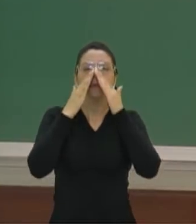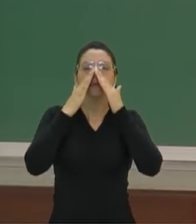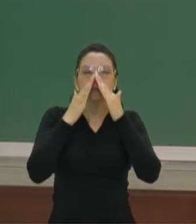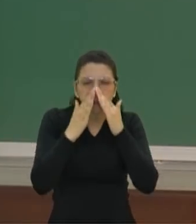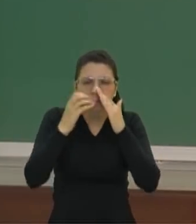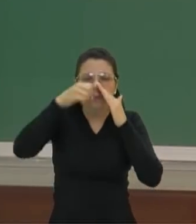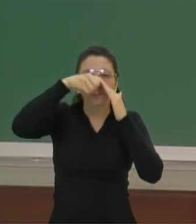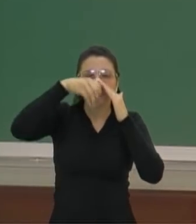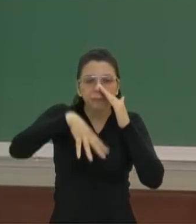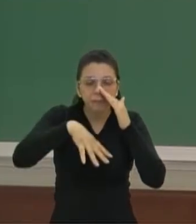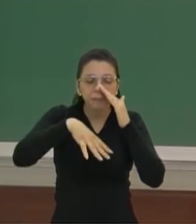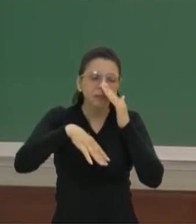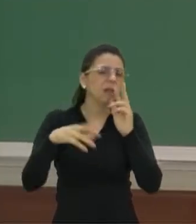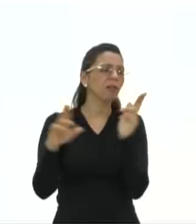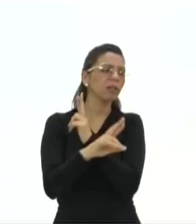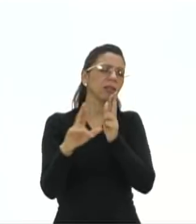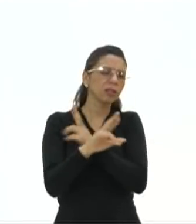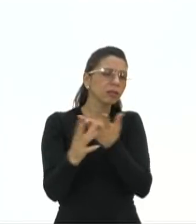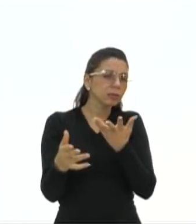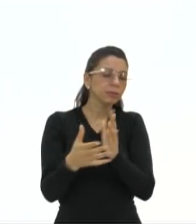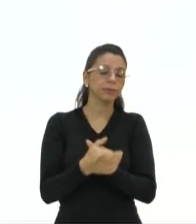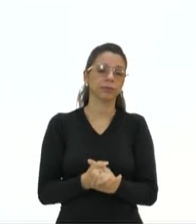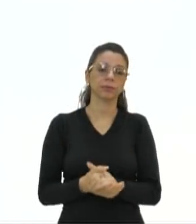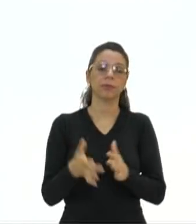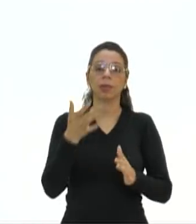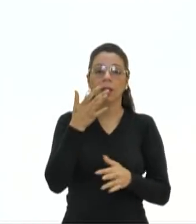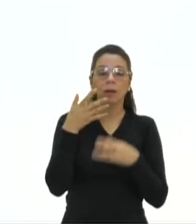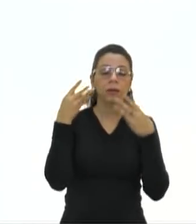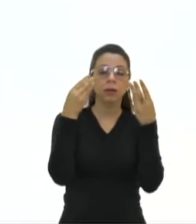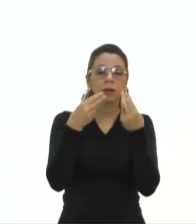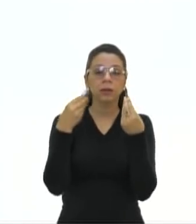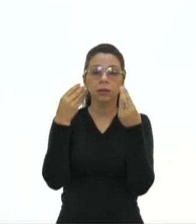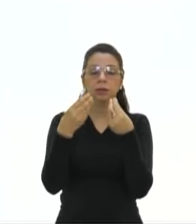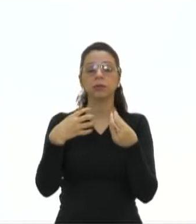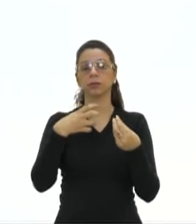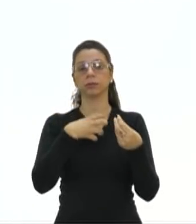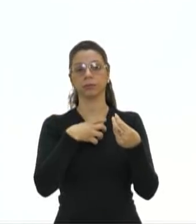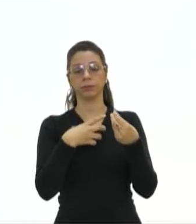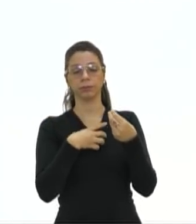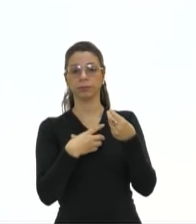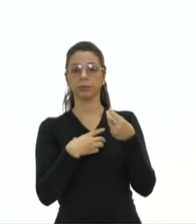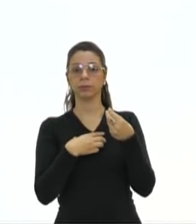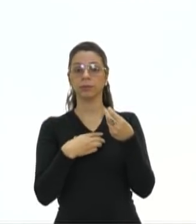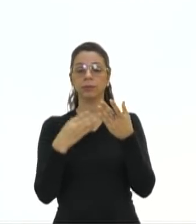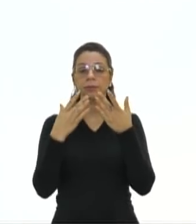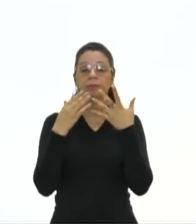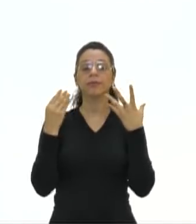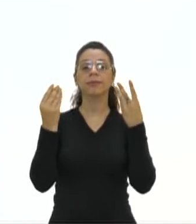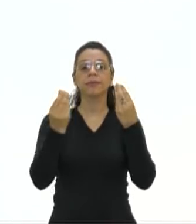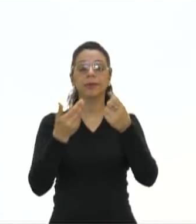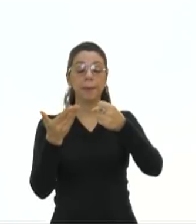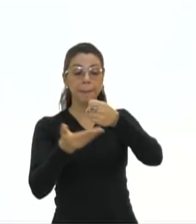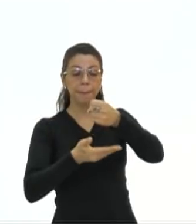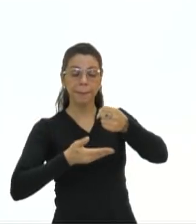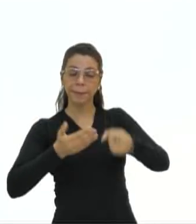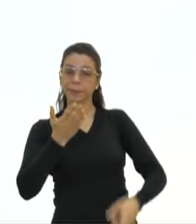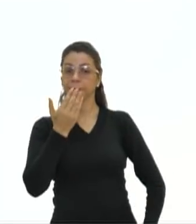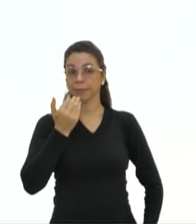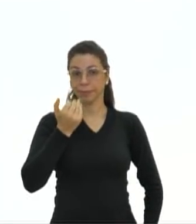relação? A gente já vai ver. O paladar é o sentido responsável por sentir os sabores básicos dos